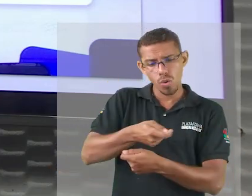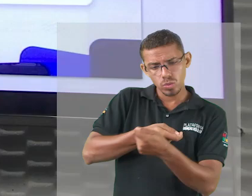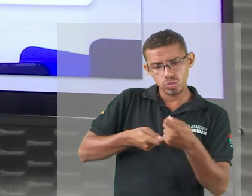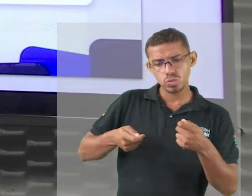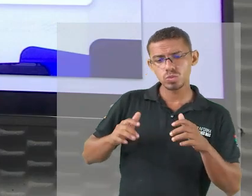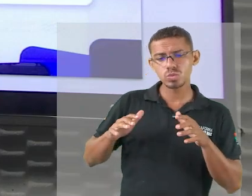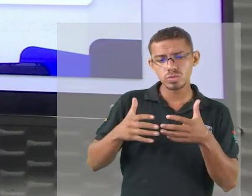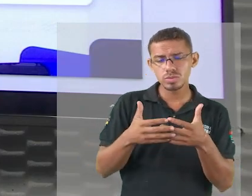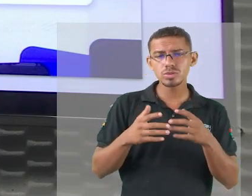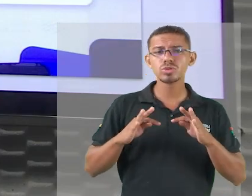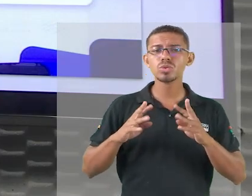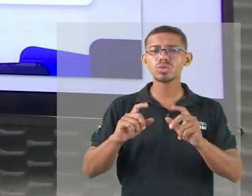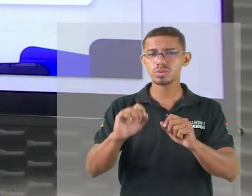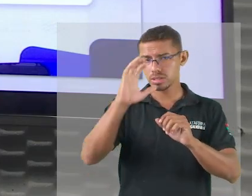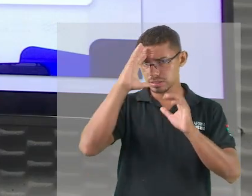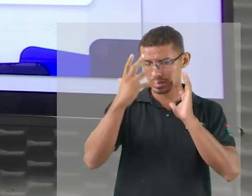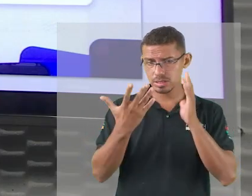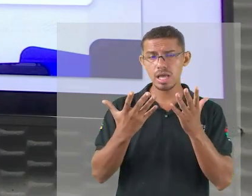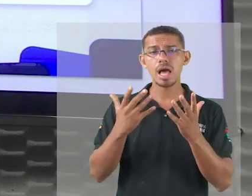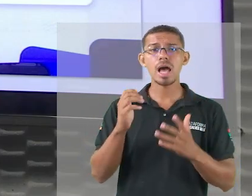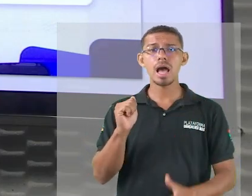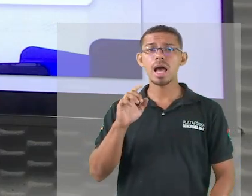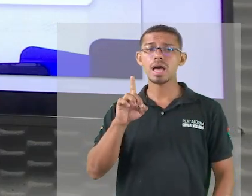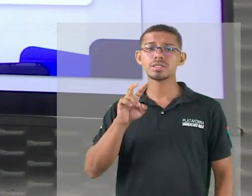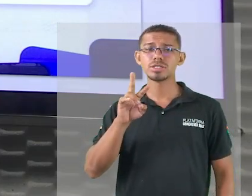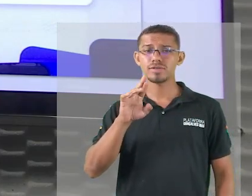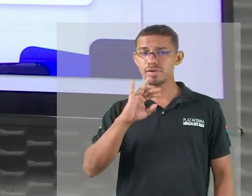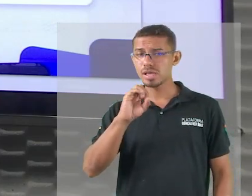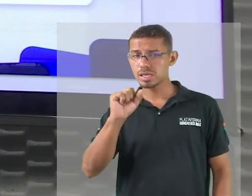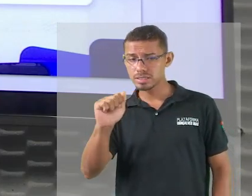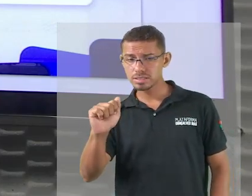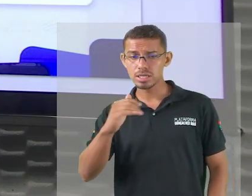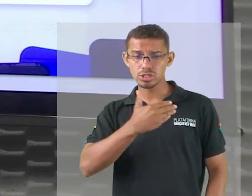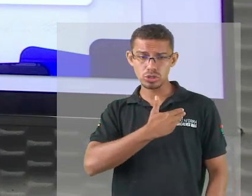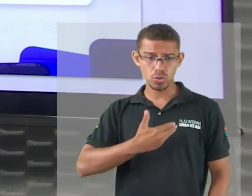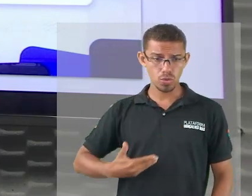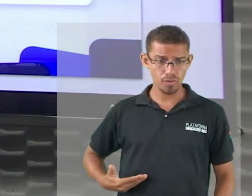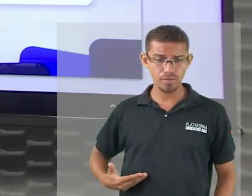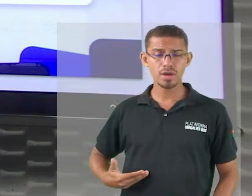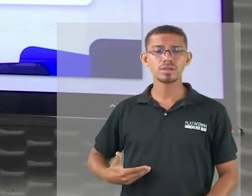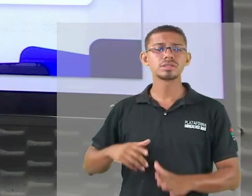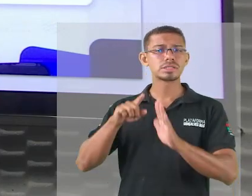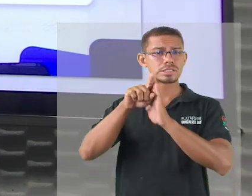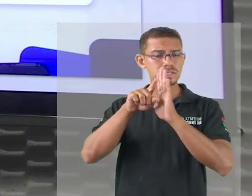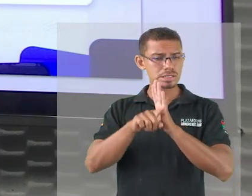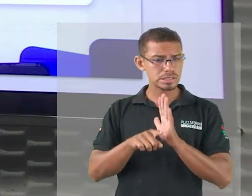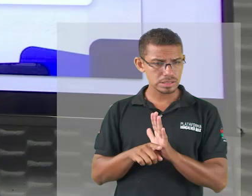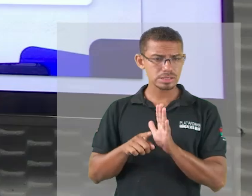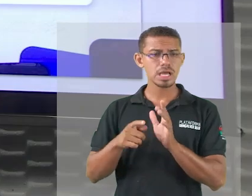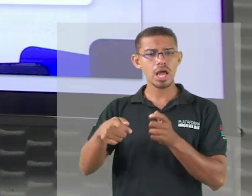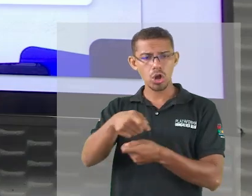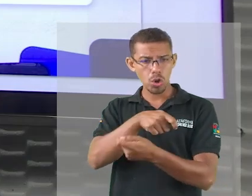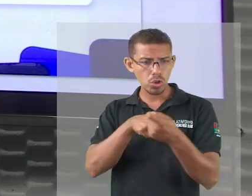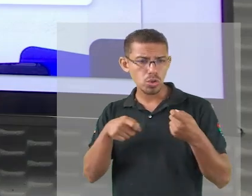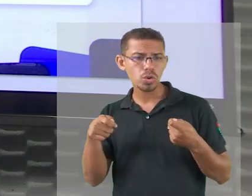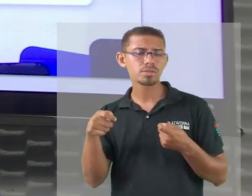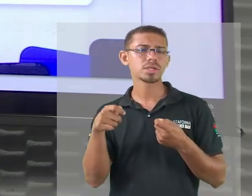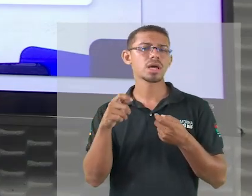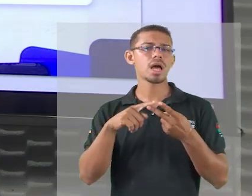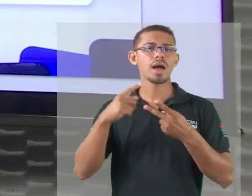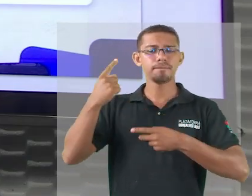contornar todas as situações adversas ao seu governo, as questões desde econômicas, mas